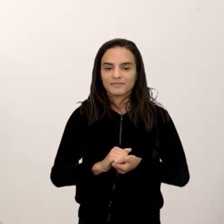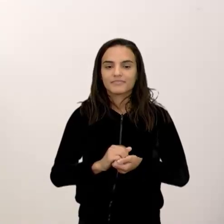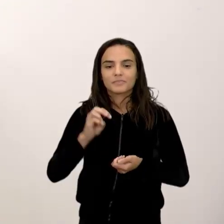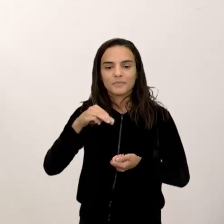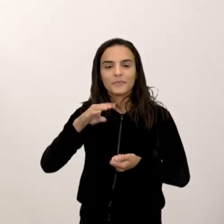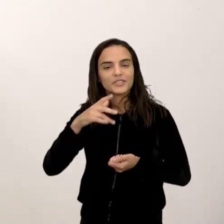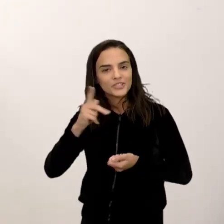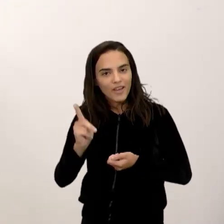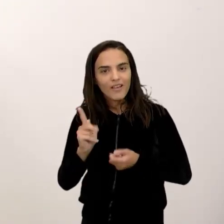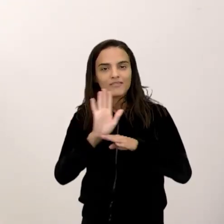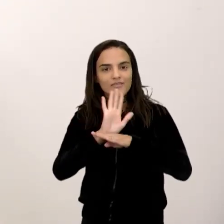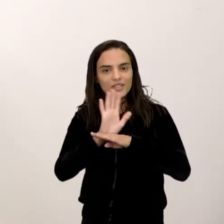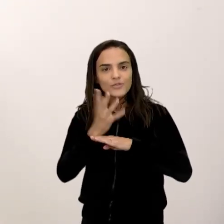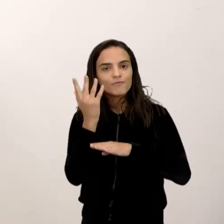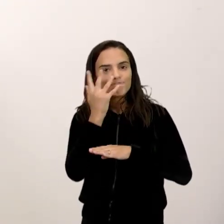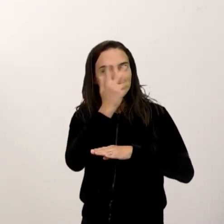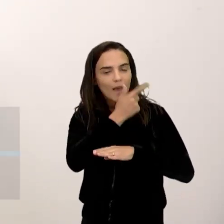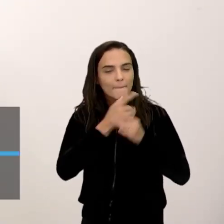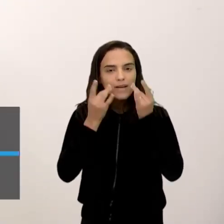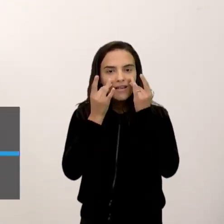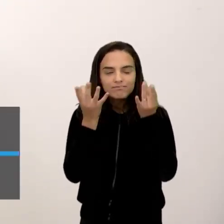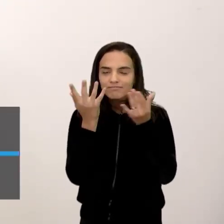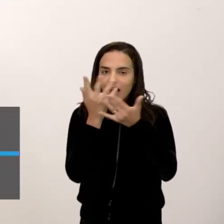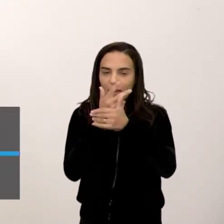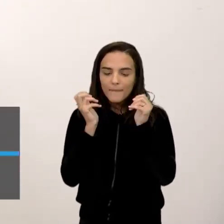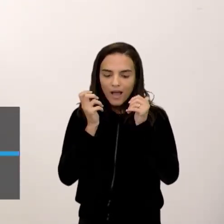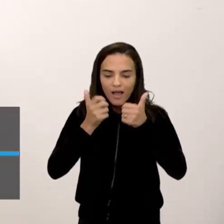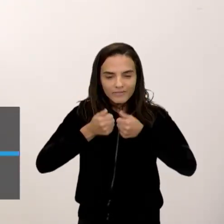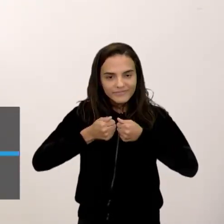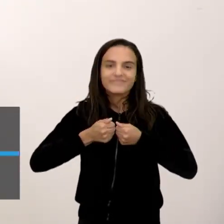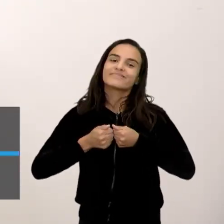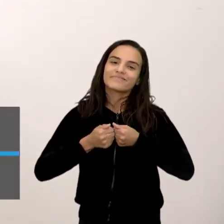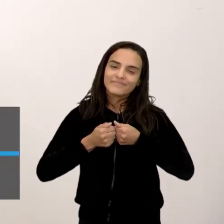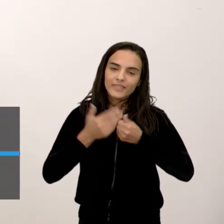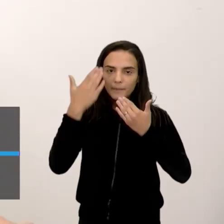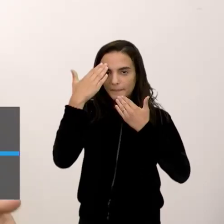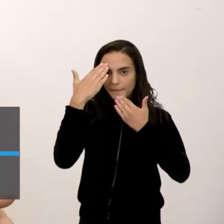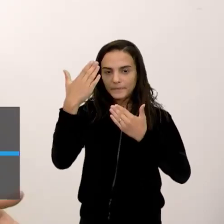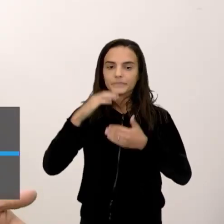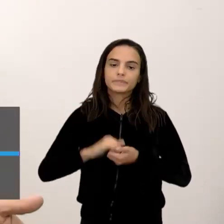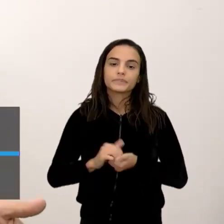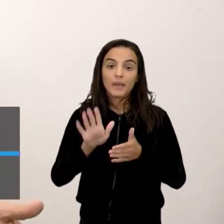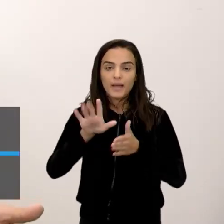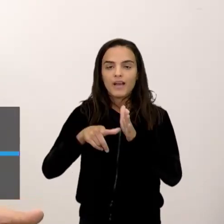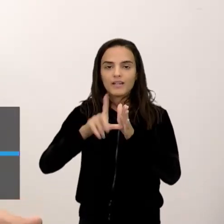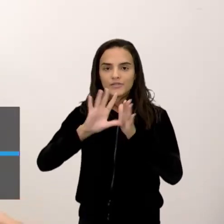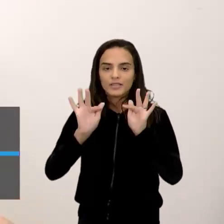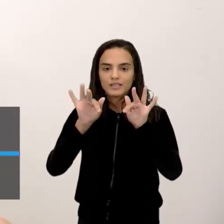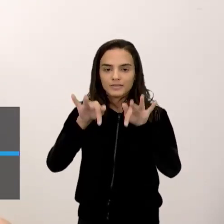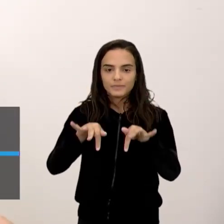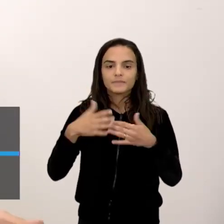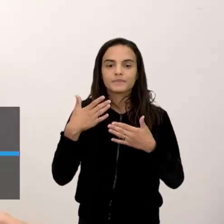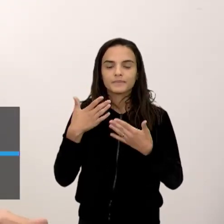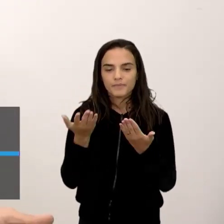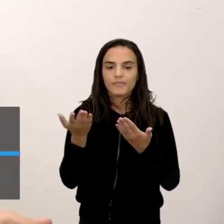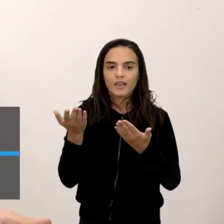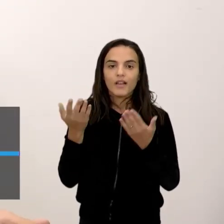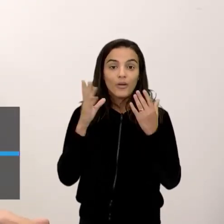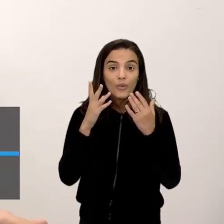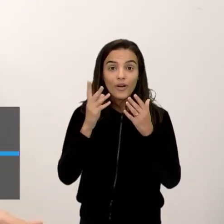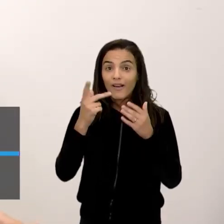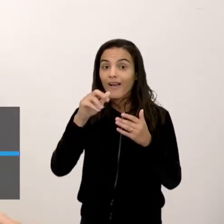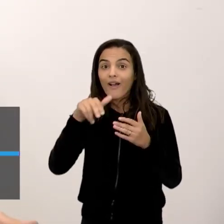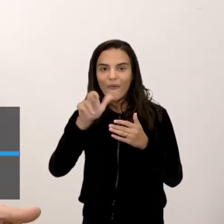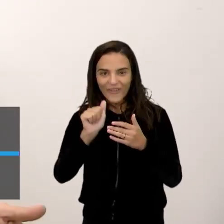Michele, que vídeo lindo, que apresentação fantástica. Quero te agradecer aqui. Mas antes da gente finalizar, quero chamar o Cauê